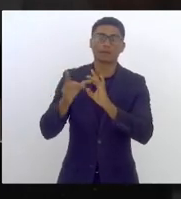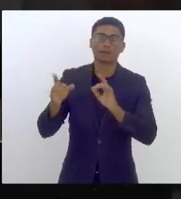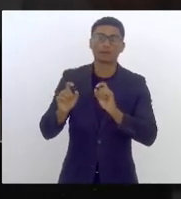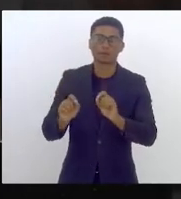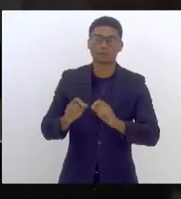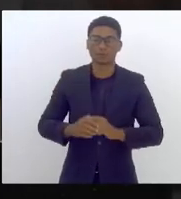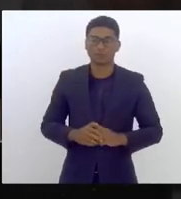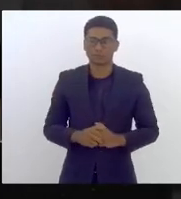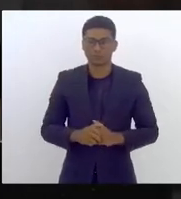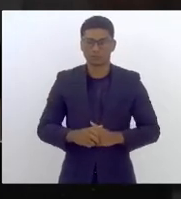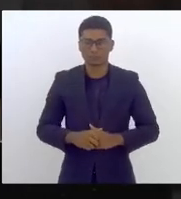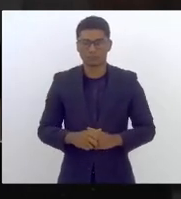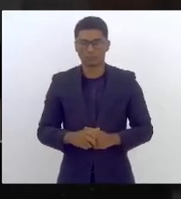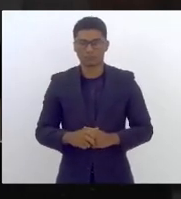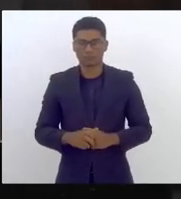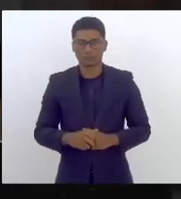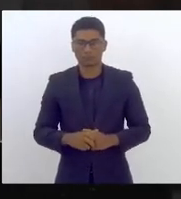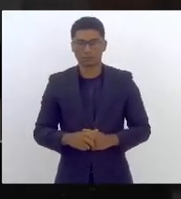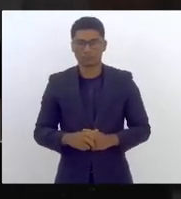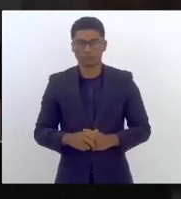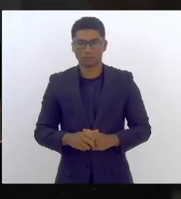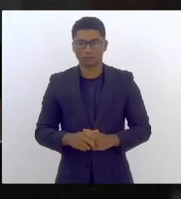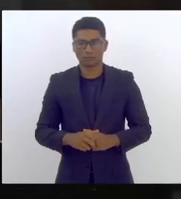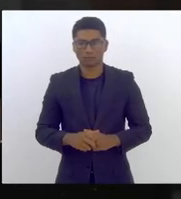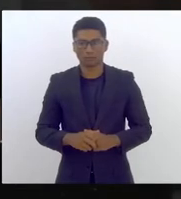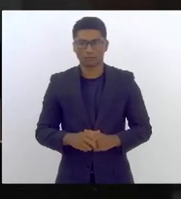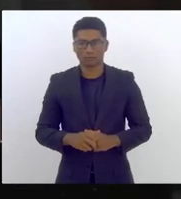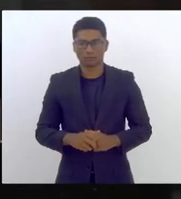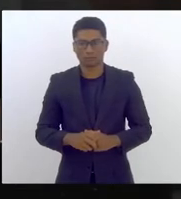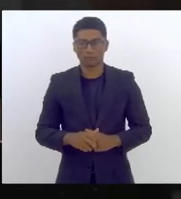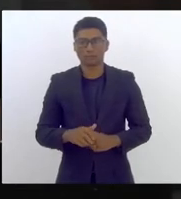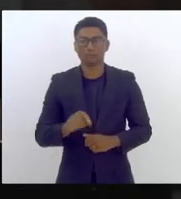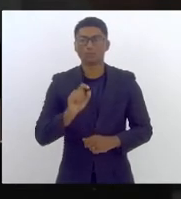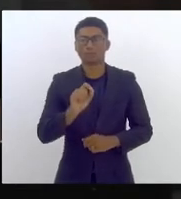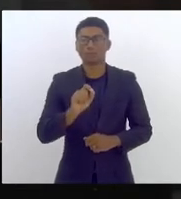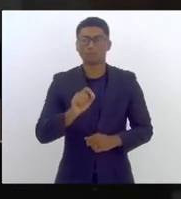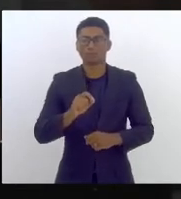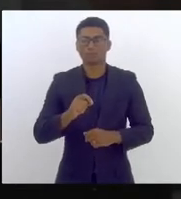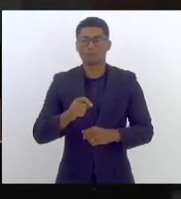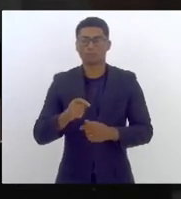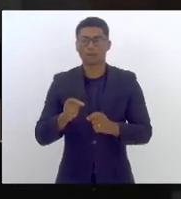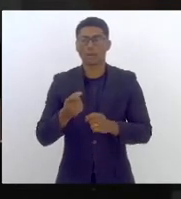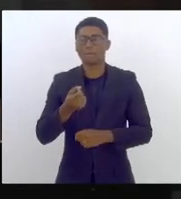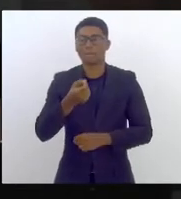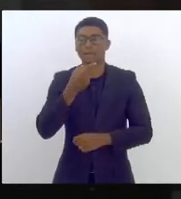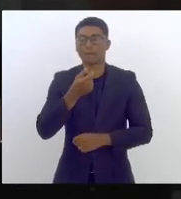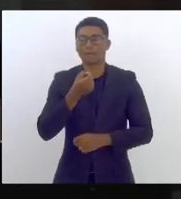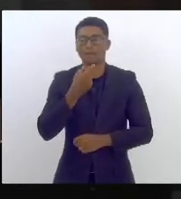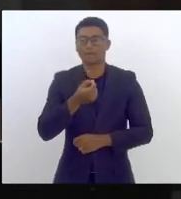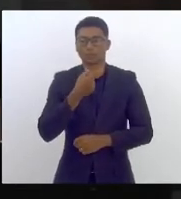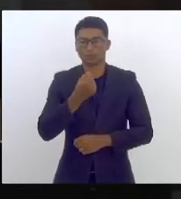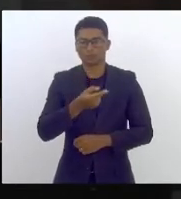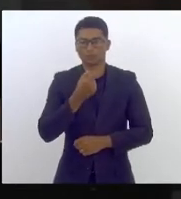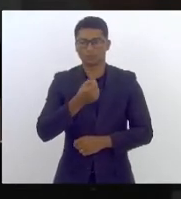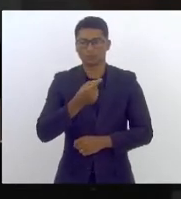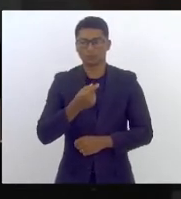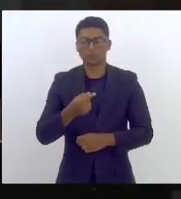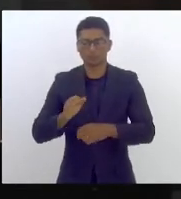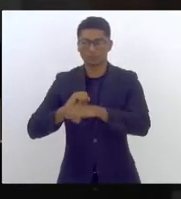autonomia e liberdade dos médicos receitar medicamentos para corrigir de que levavam